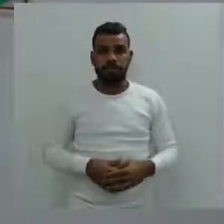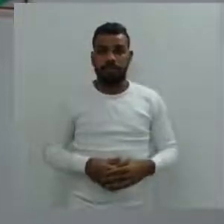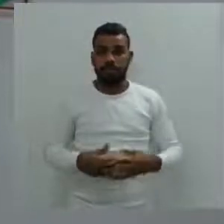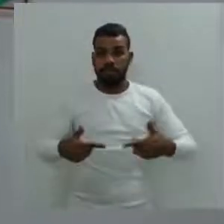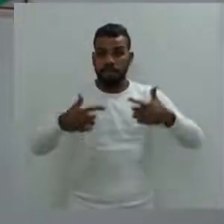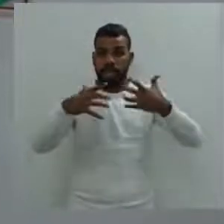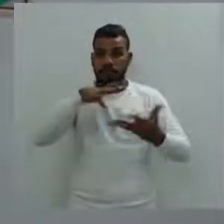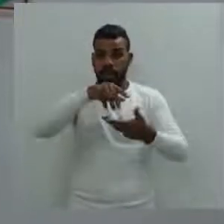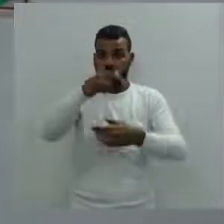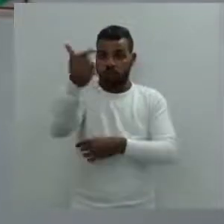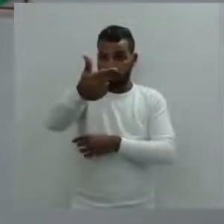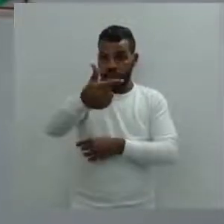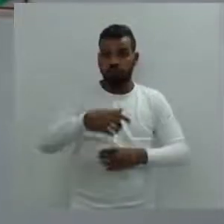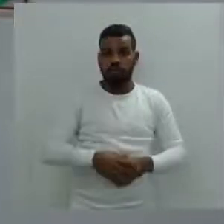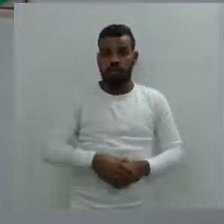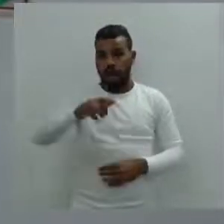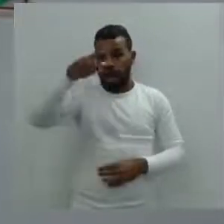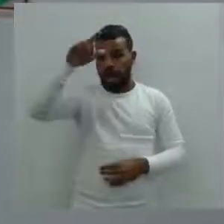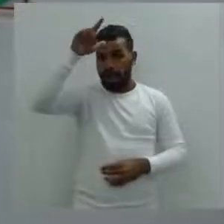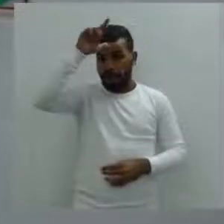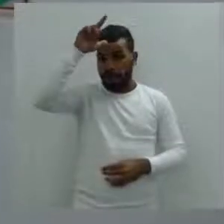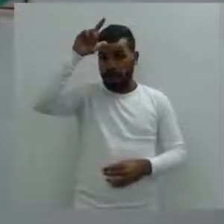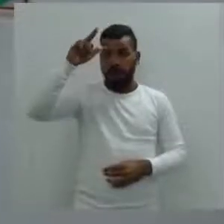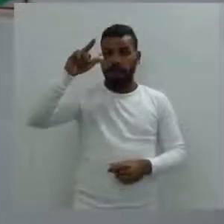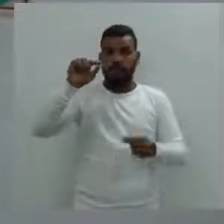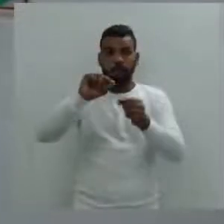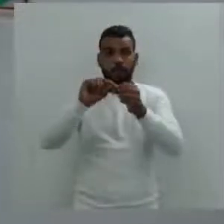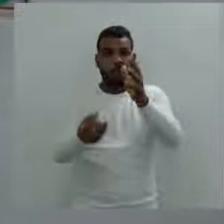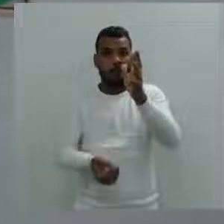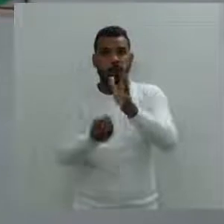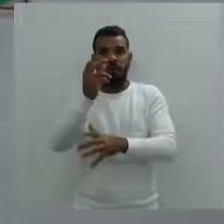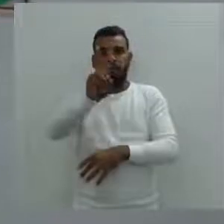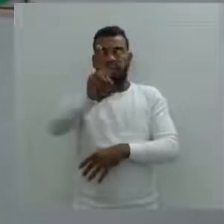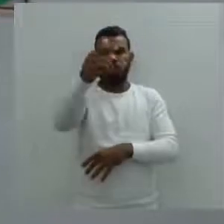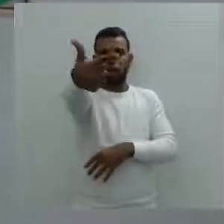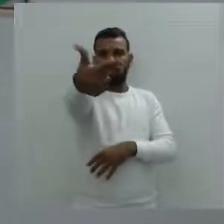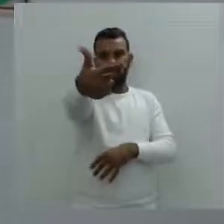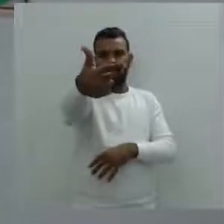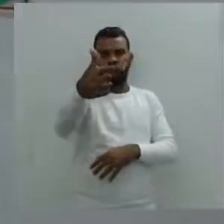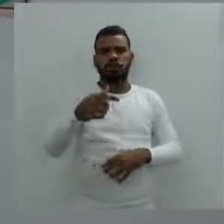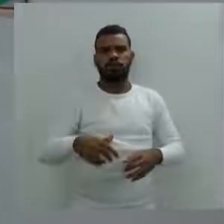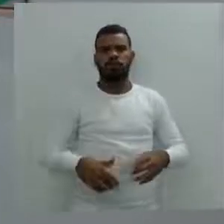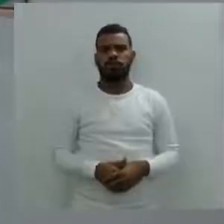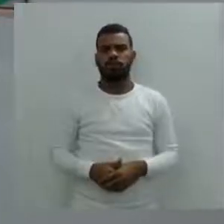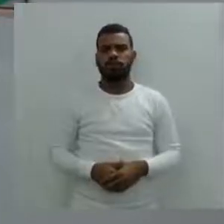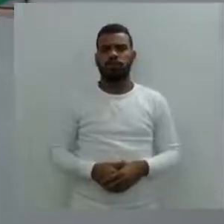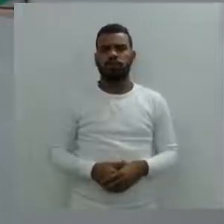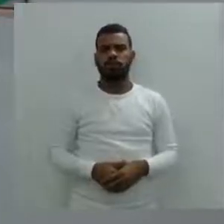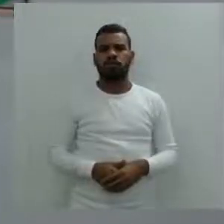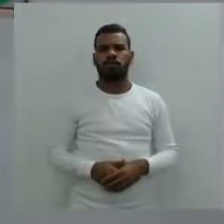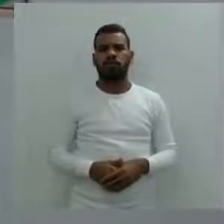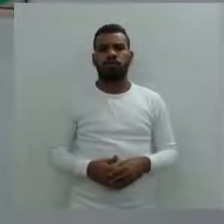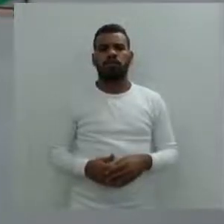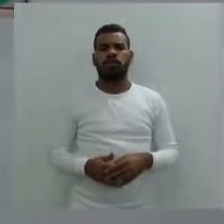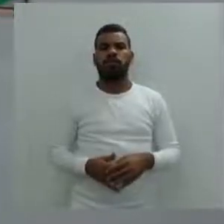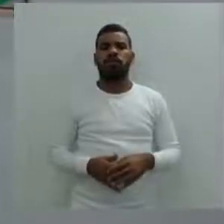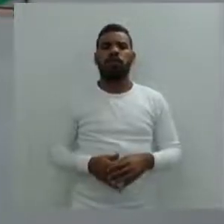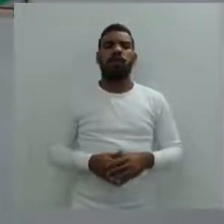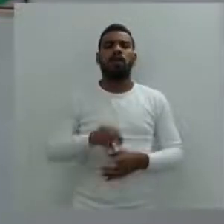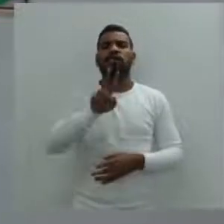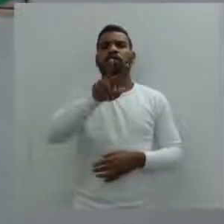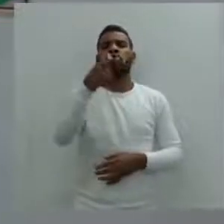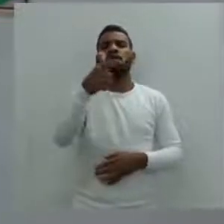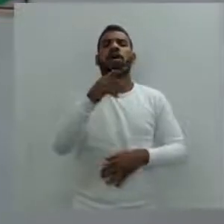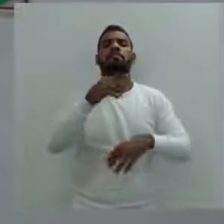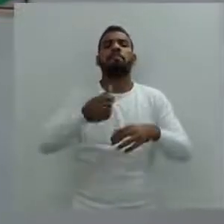Mundial, a Alemanha desenvolveu o V2, que é hoje um protótipo que foi